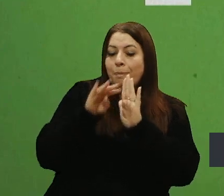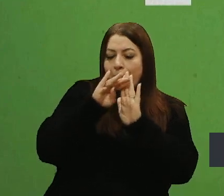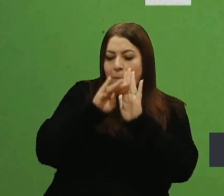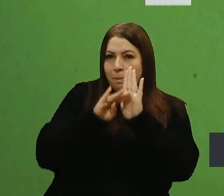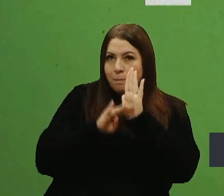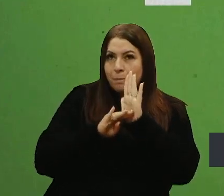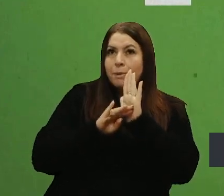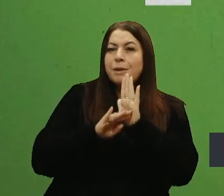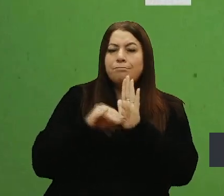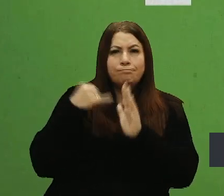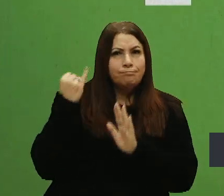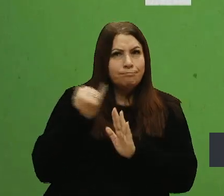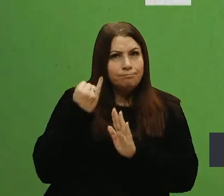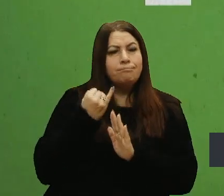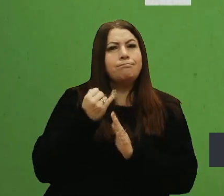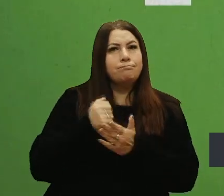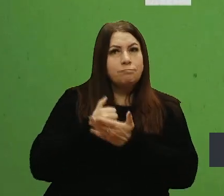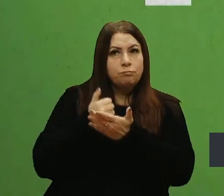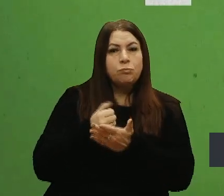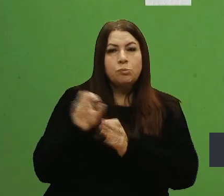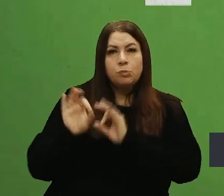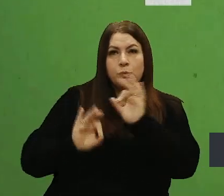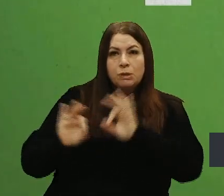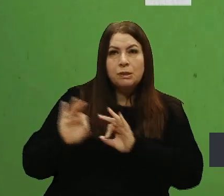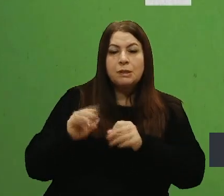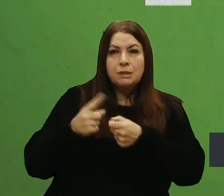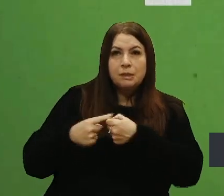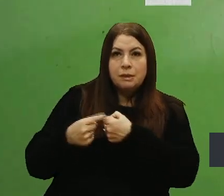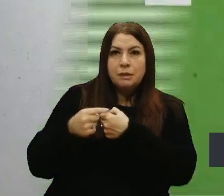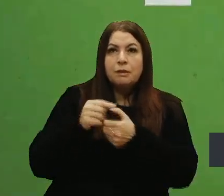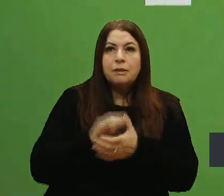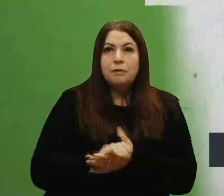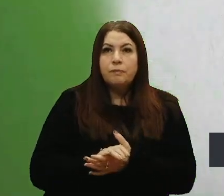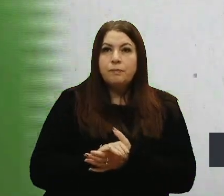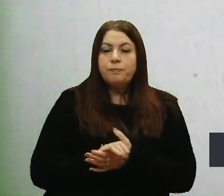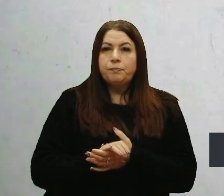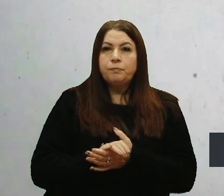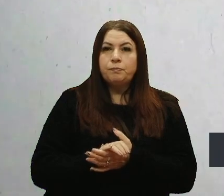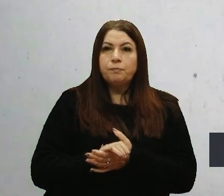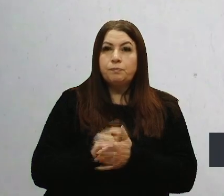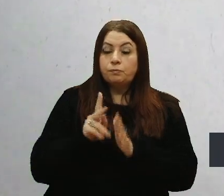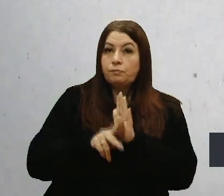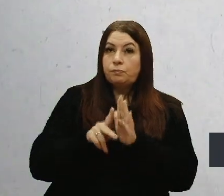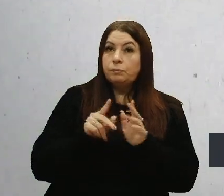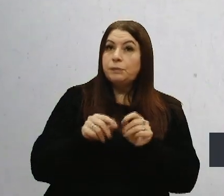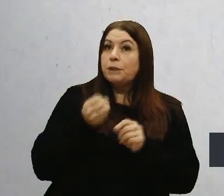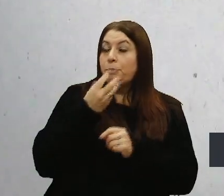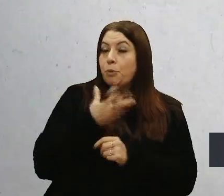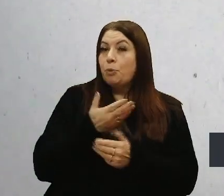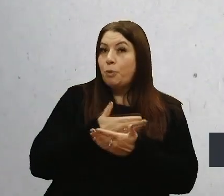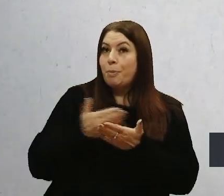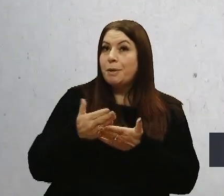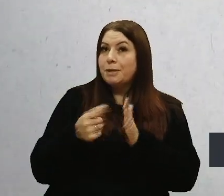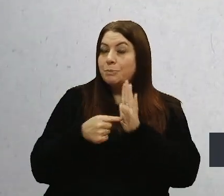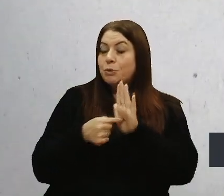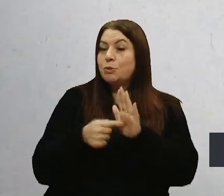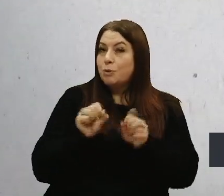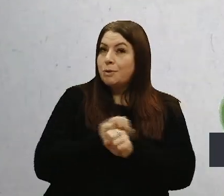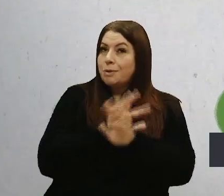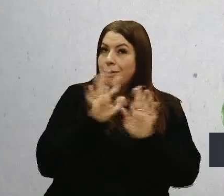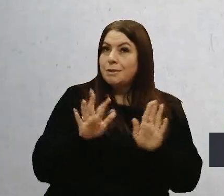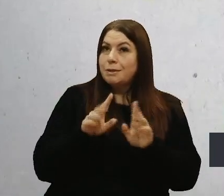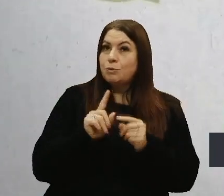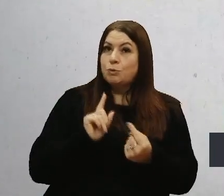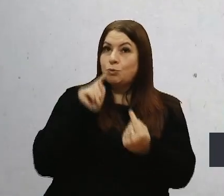um importantíssimo instrumento de planejamento das cidades. E um plano, para ser bom, começa estabelecendo claramente os